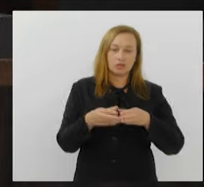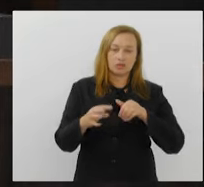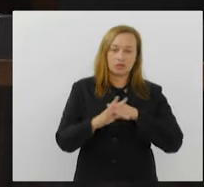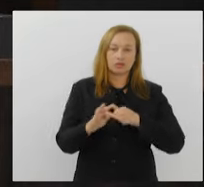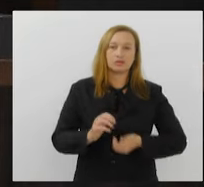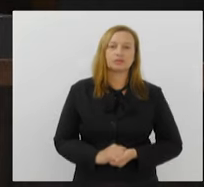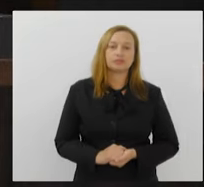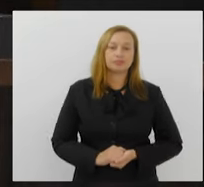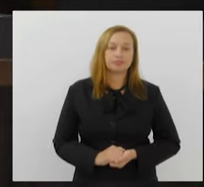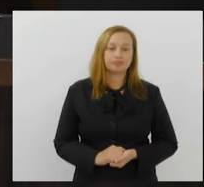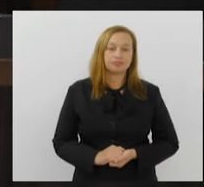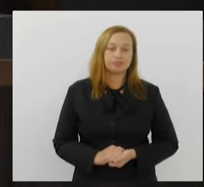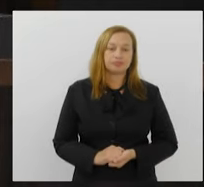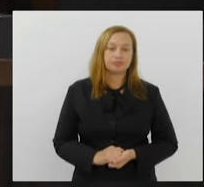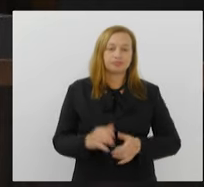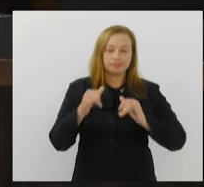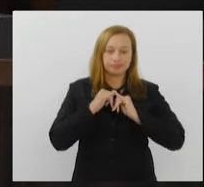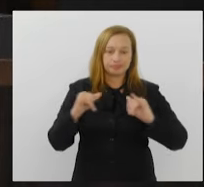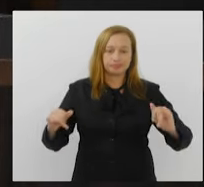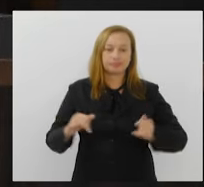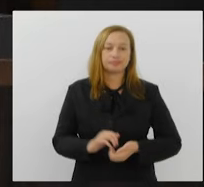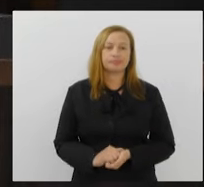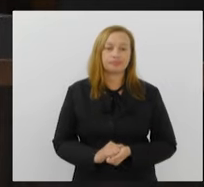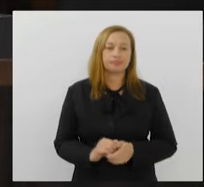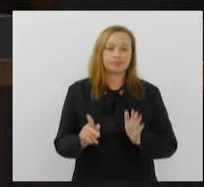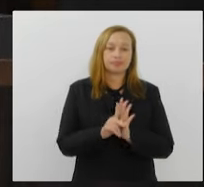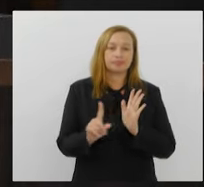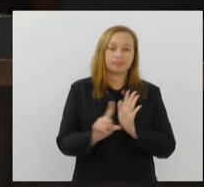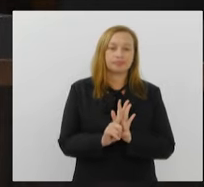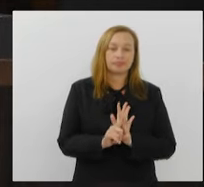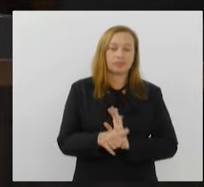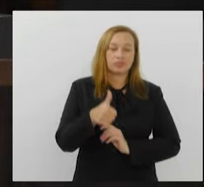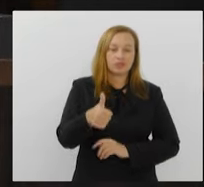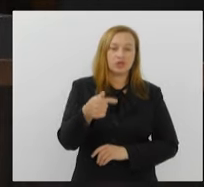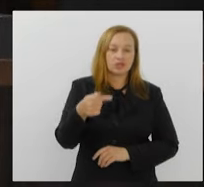comissões temáticas. Anuncio. Projeto de lei número